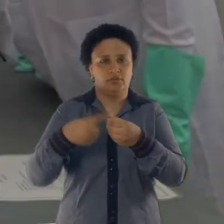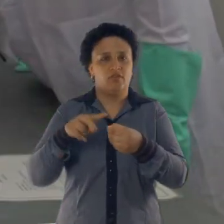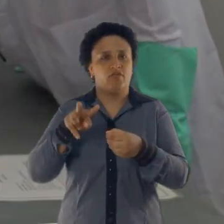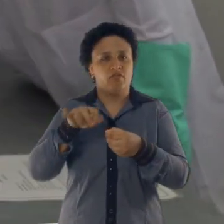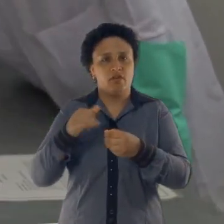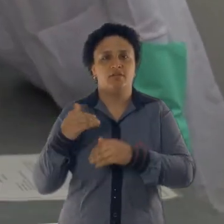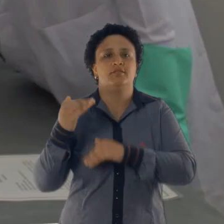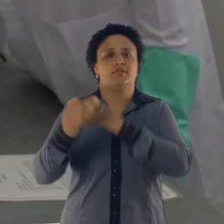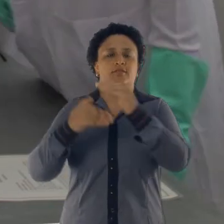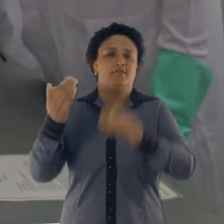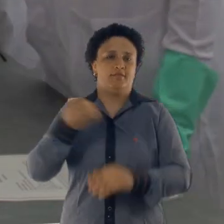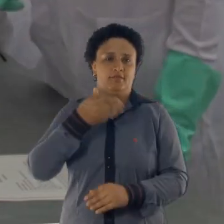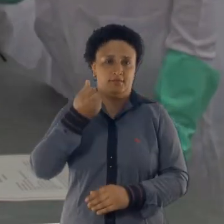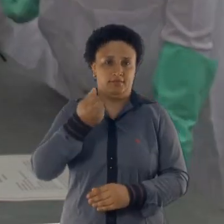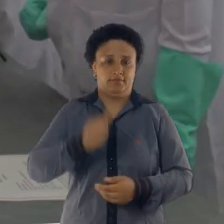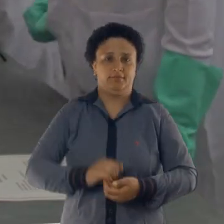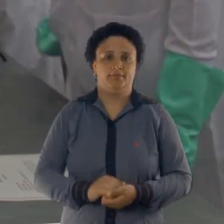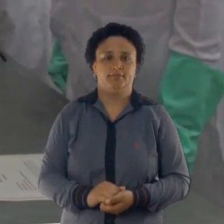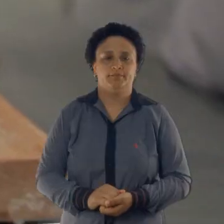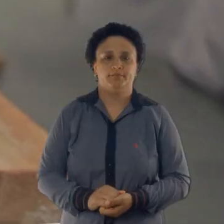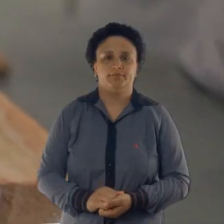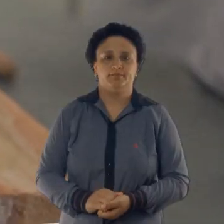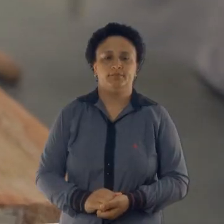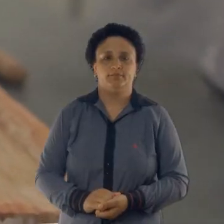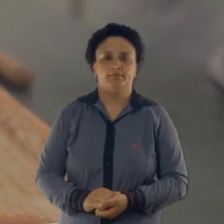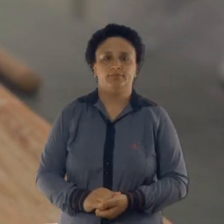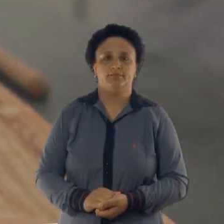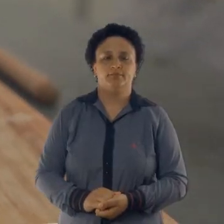estudado e desenvolvido.